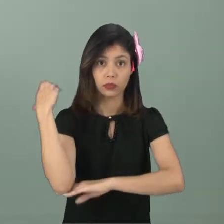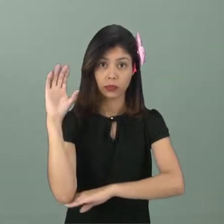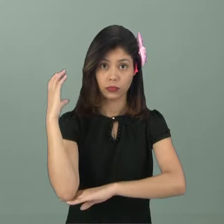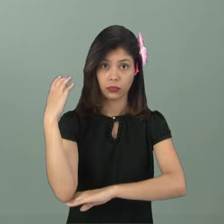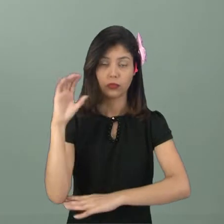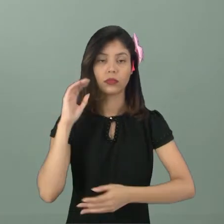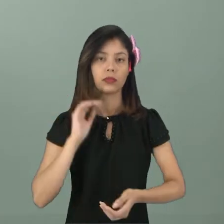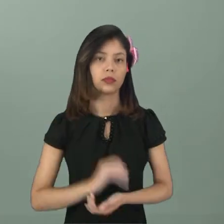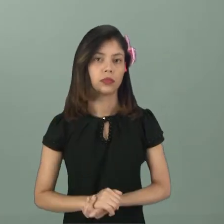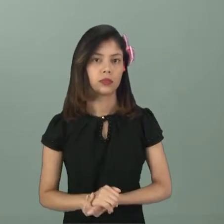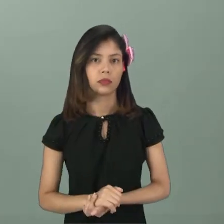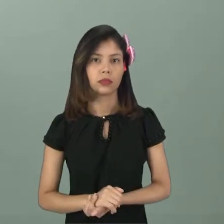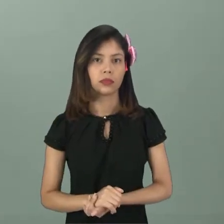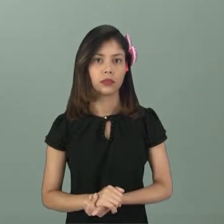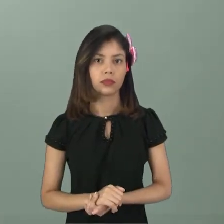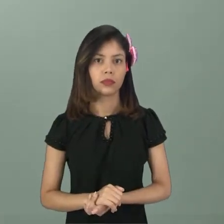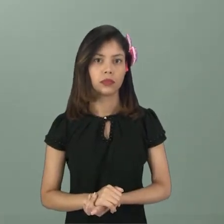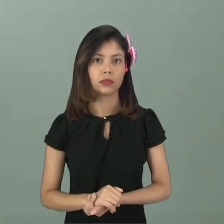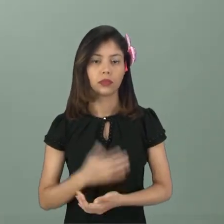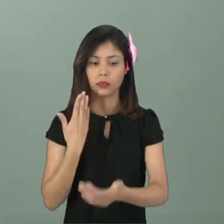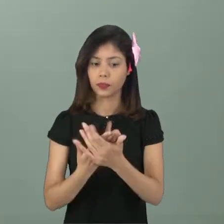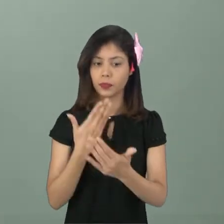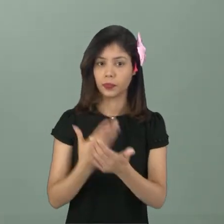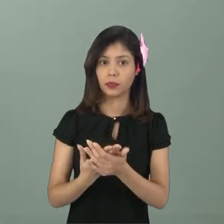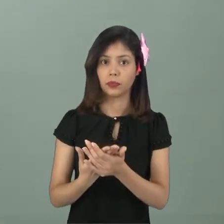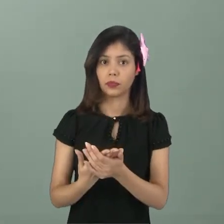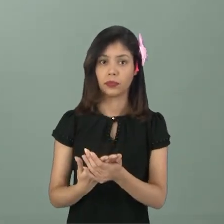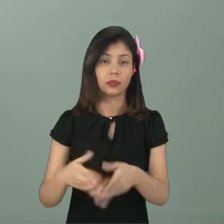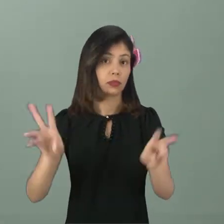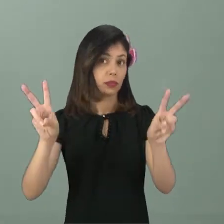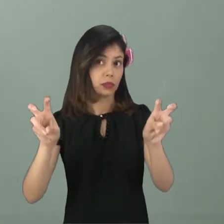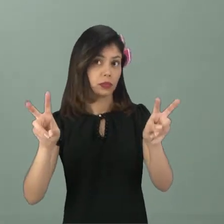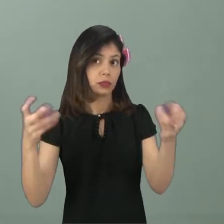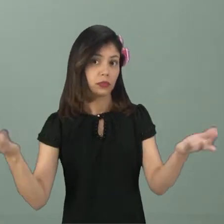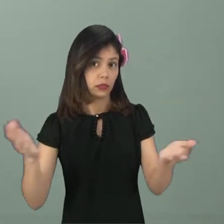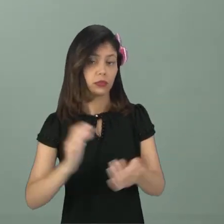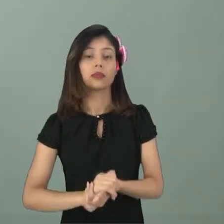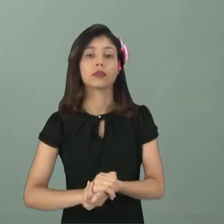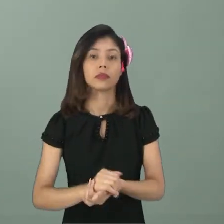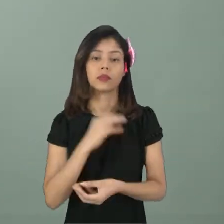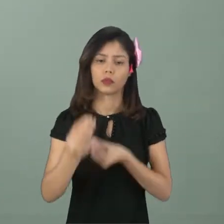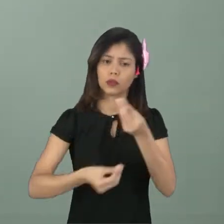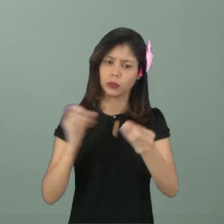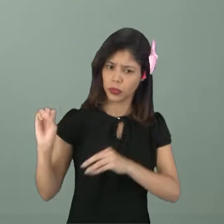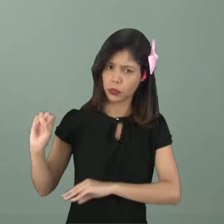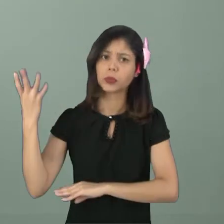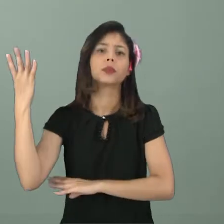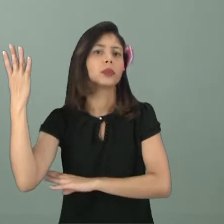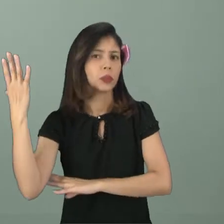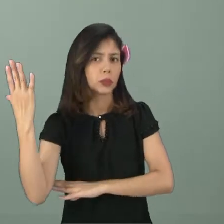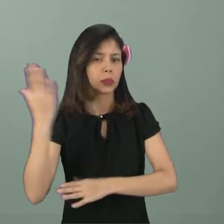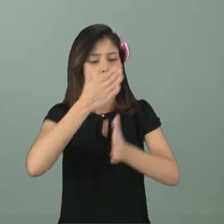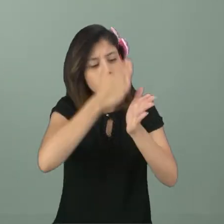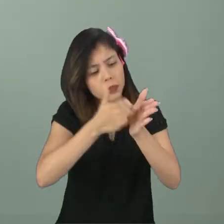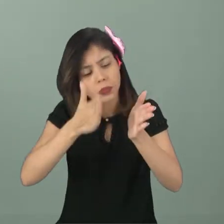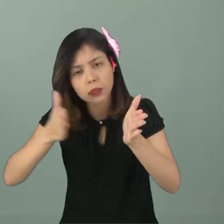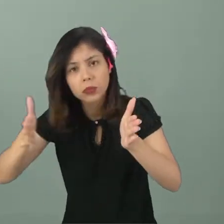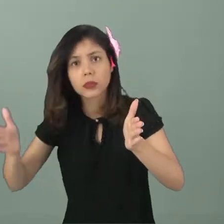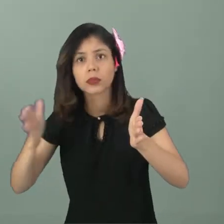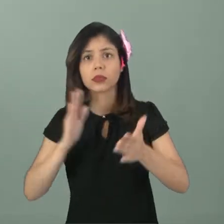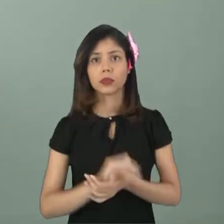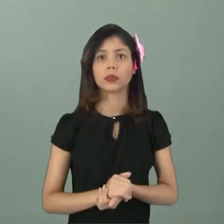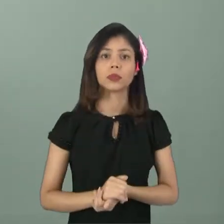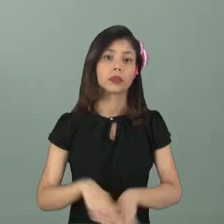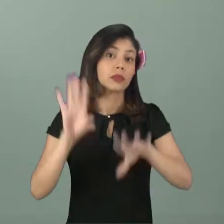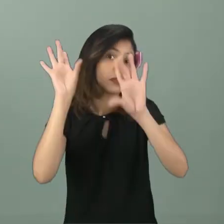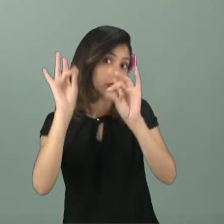foram estudar sobre, para ver como que acontecia essas fases. E aí eles descobriram